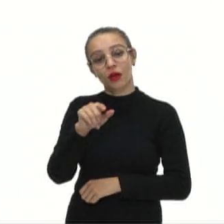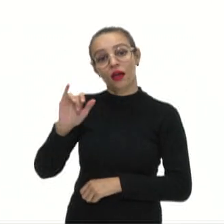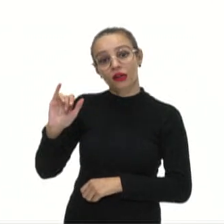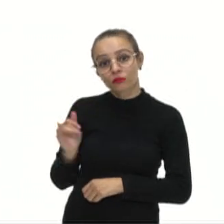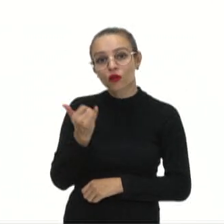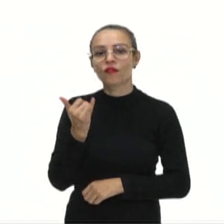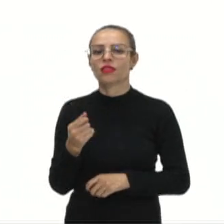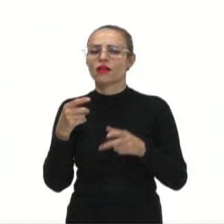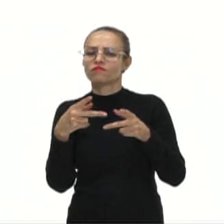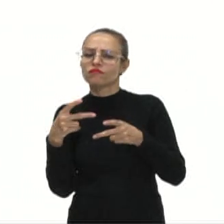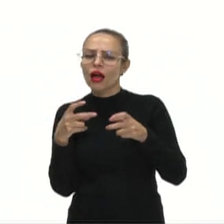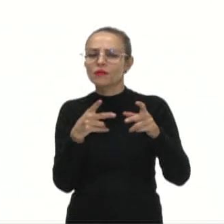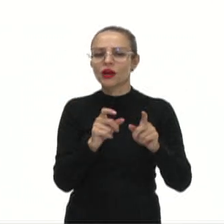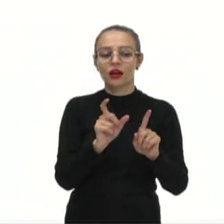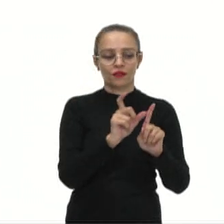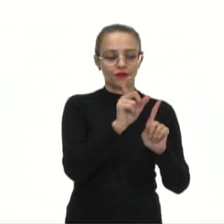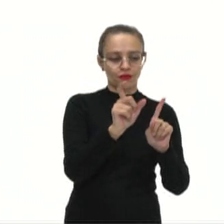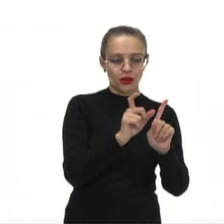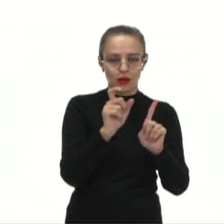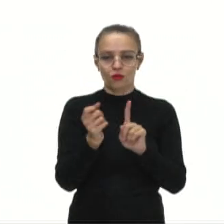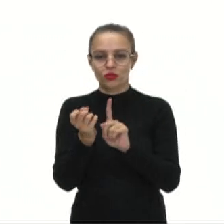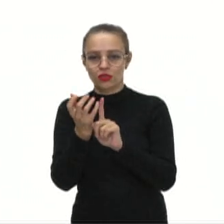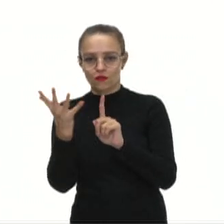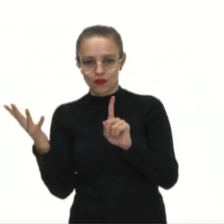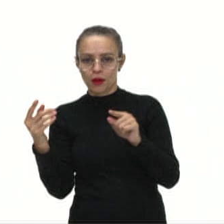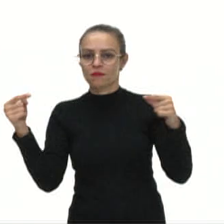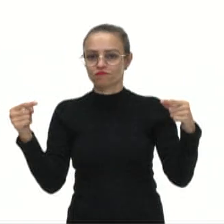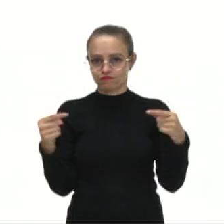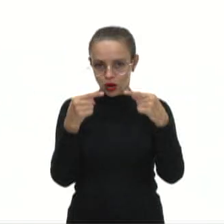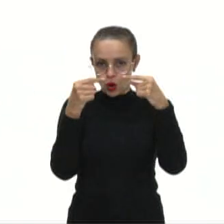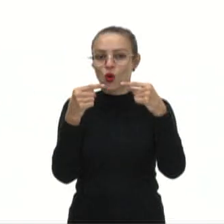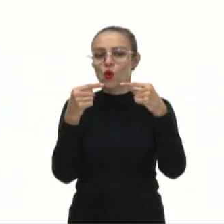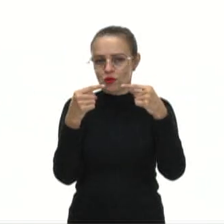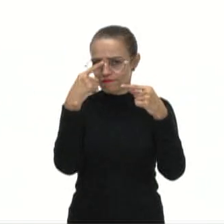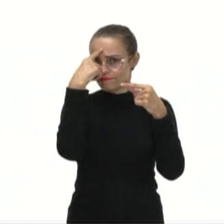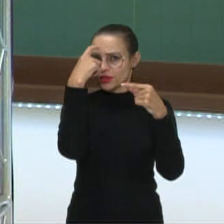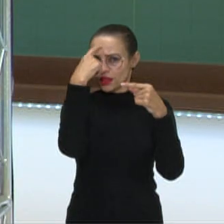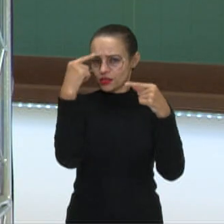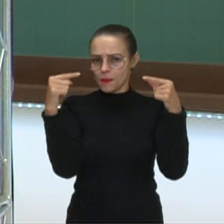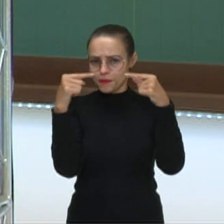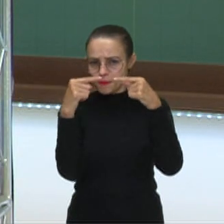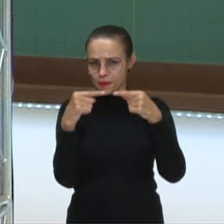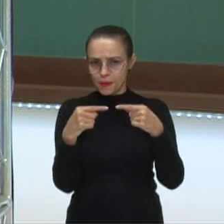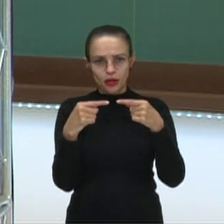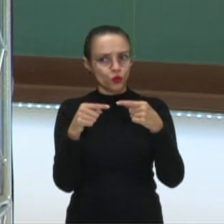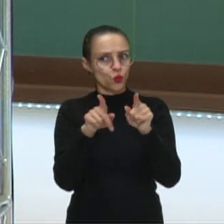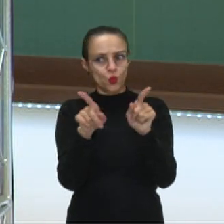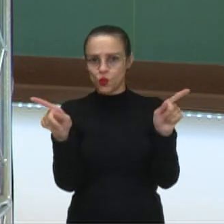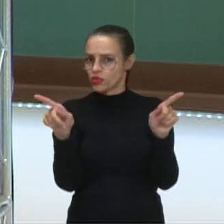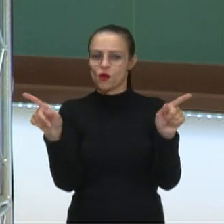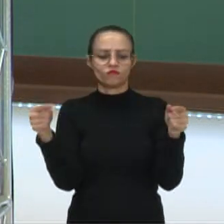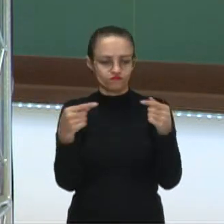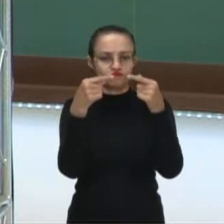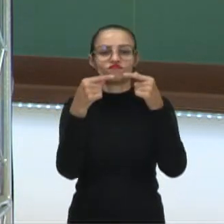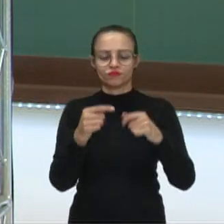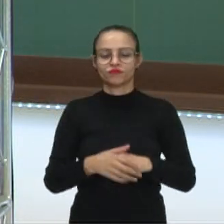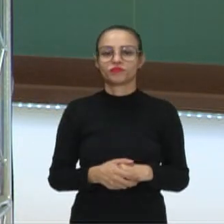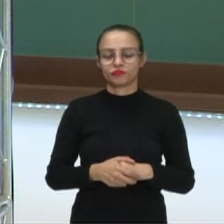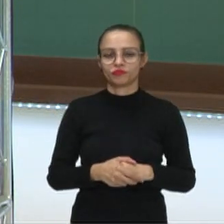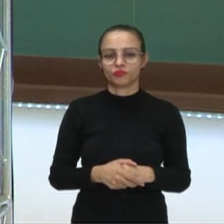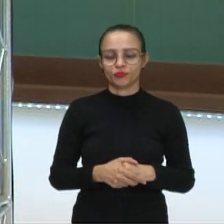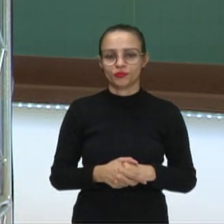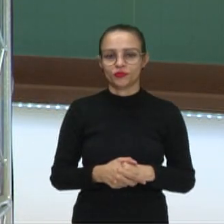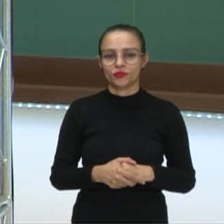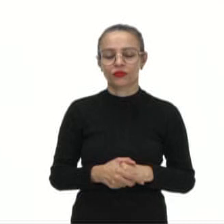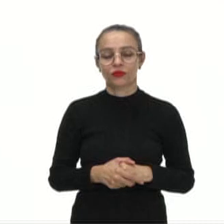verbal e o não verbal de forma o quê? Criativa e inseparável. Nós vimos isso no cartaz anterior, por exemplo. Então, ela argumenta